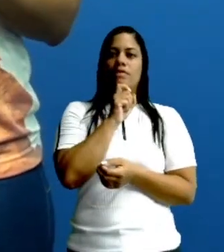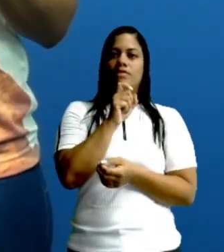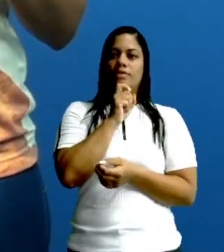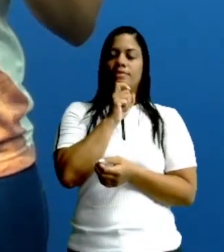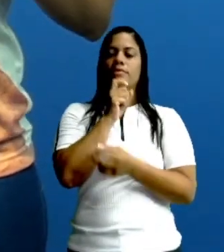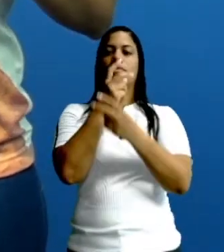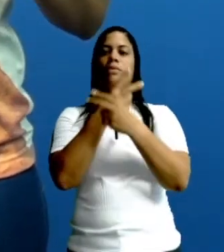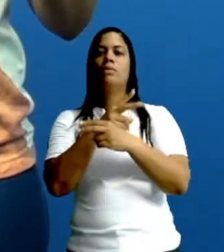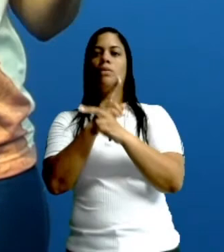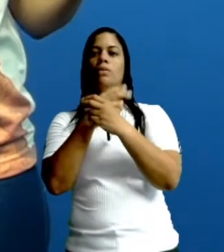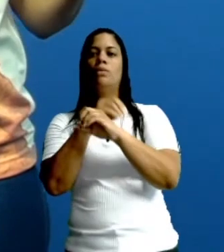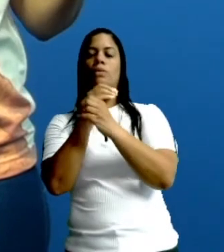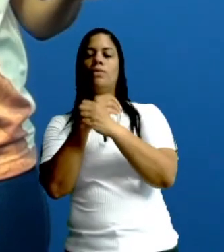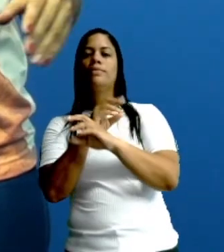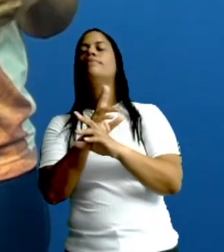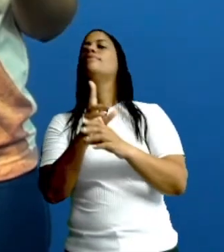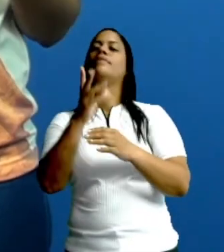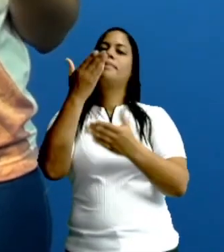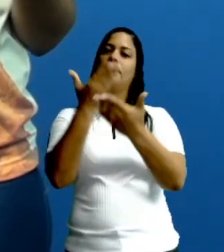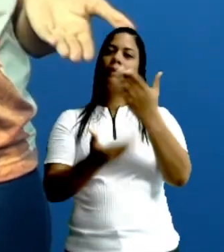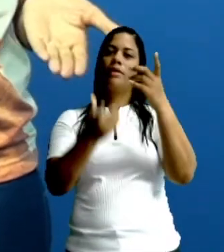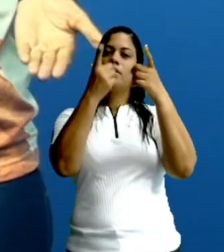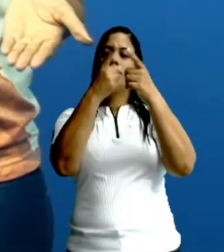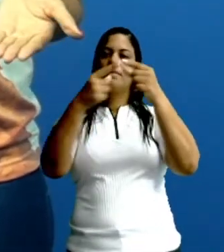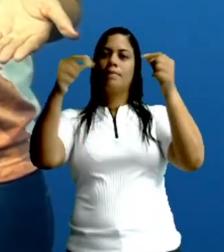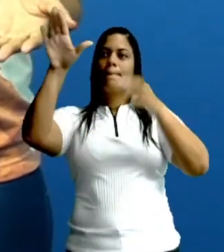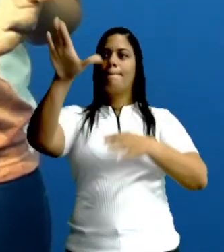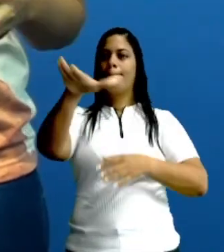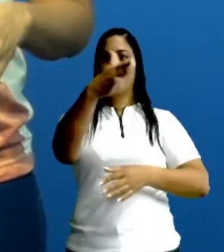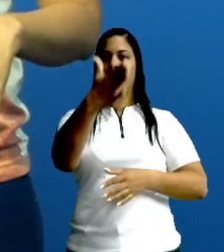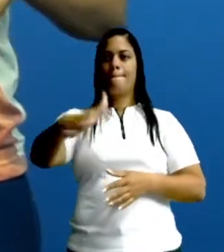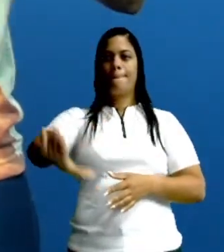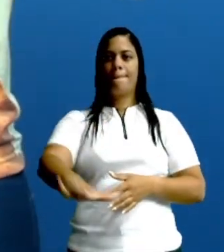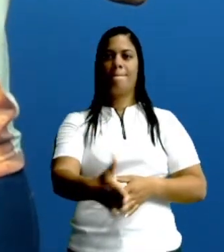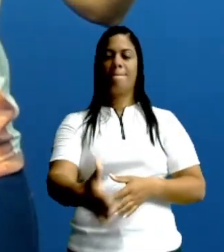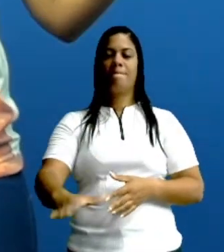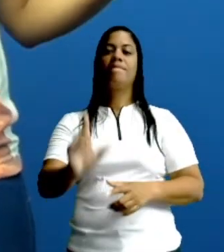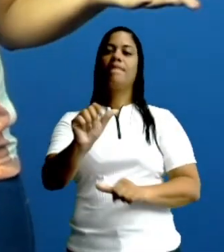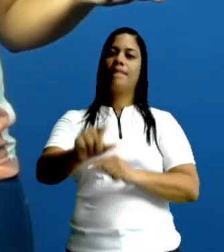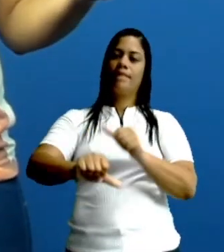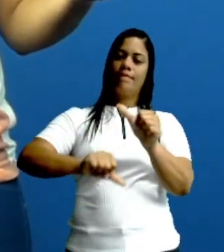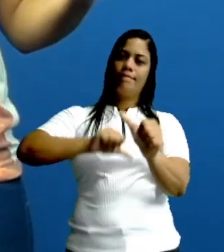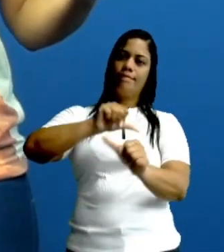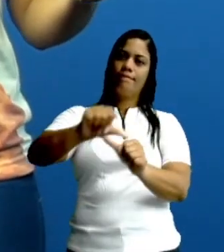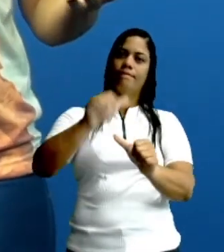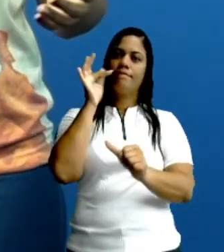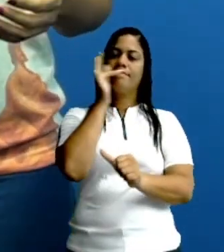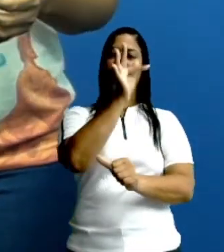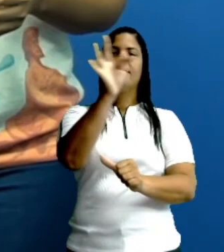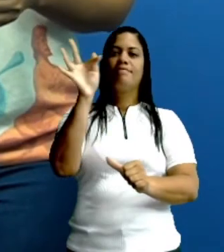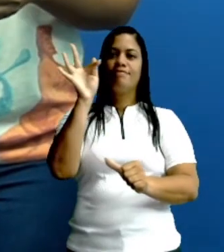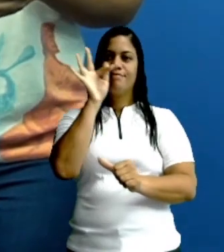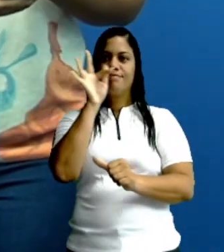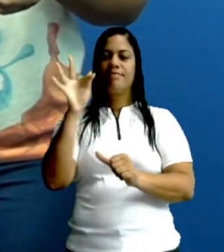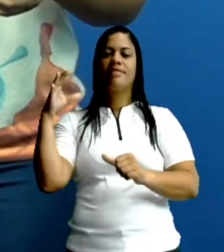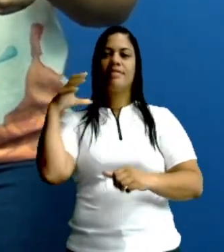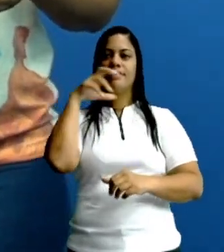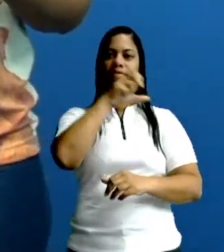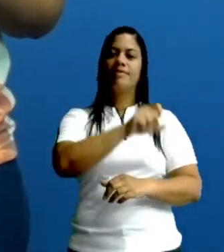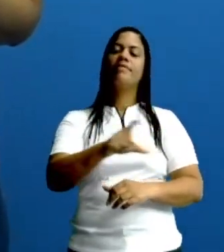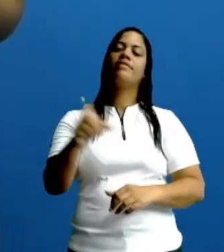no outono elas ficam sem as folhas. E aí na primavera e no verão elas voltam com suas folhas.